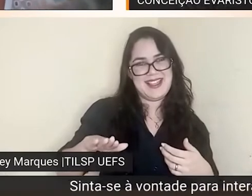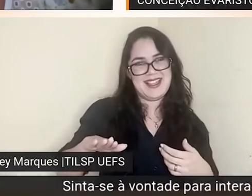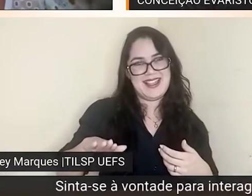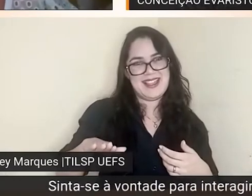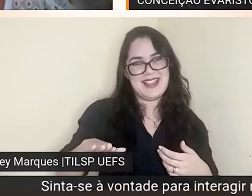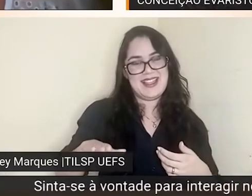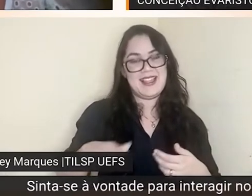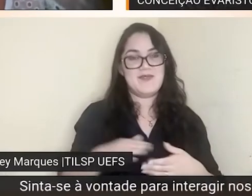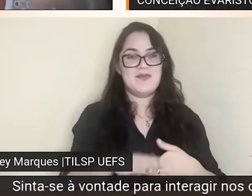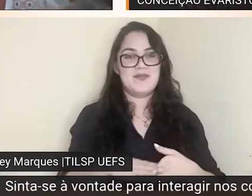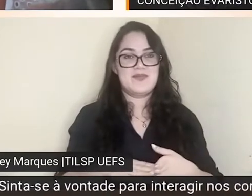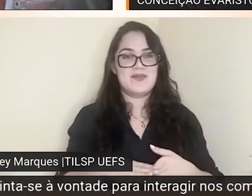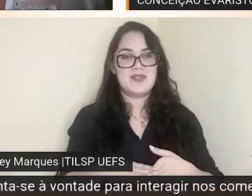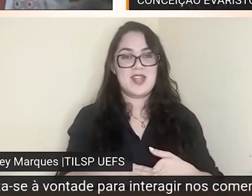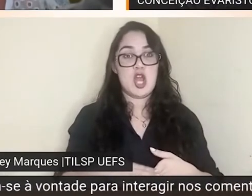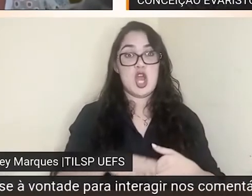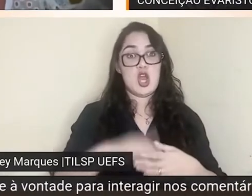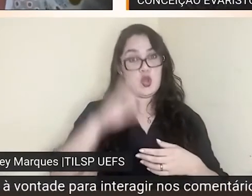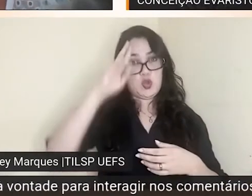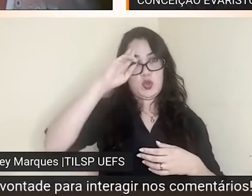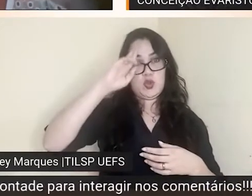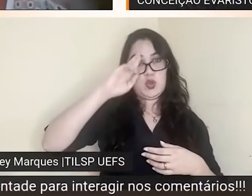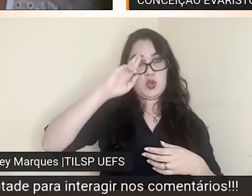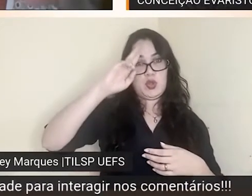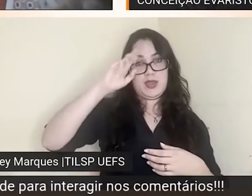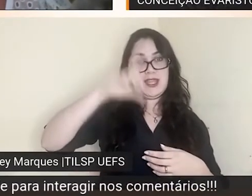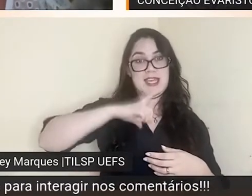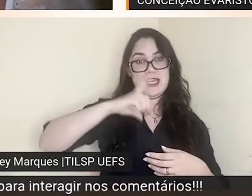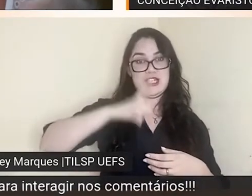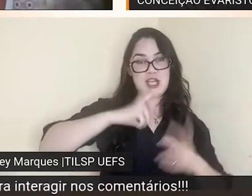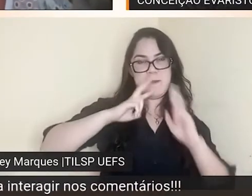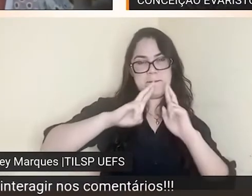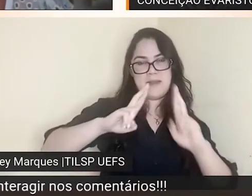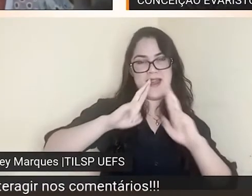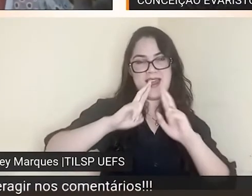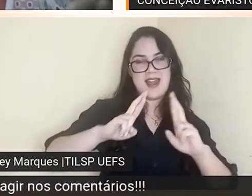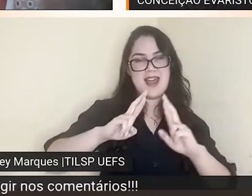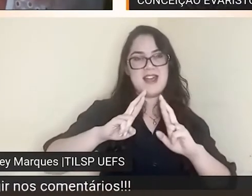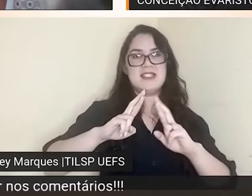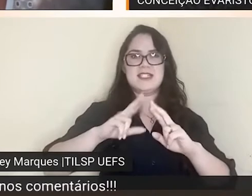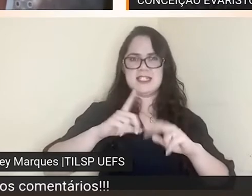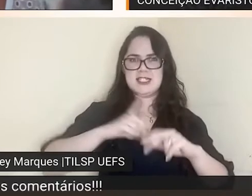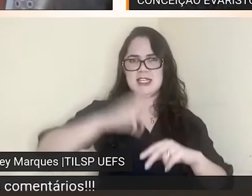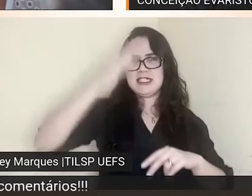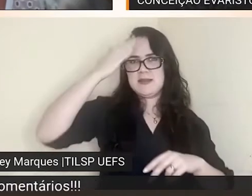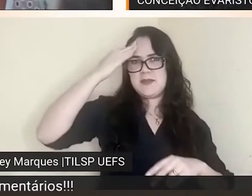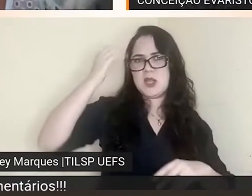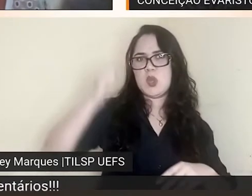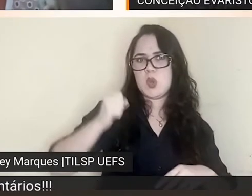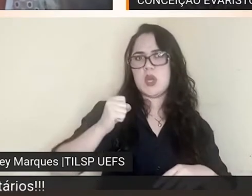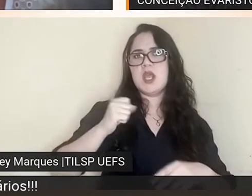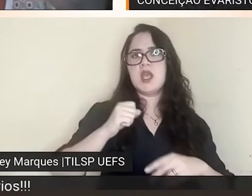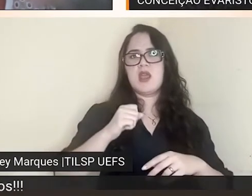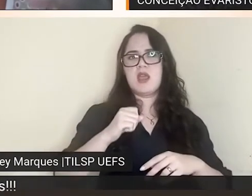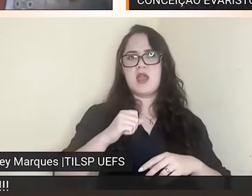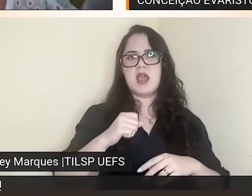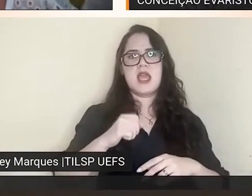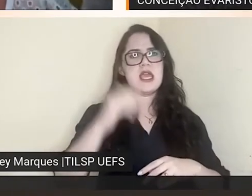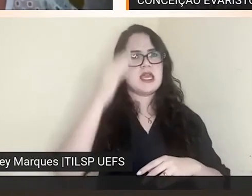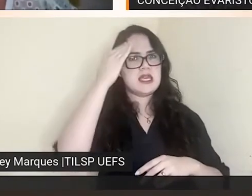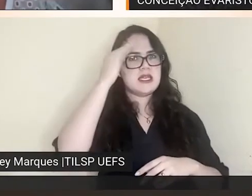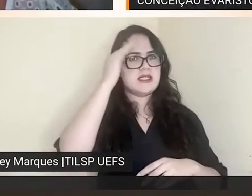tenaz esperança e de uma sabedoria precoce, reconhecia que a vida não podia ser somente aquele